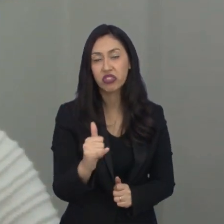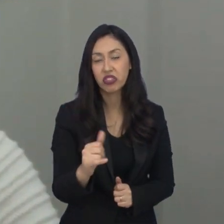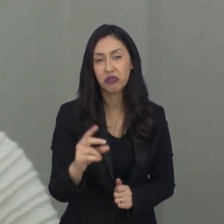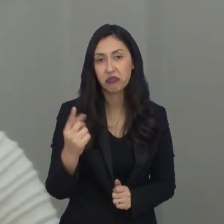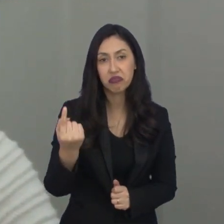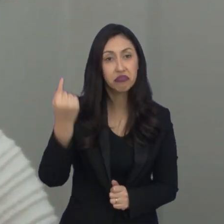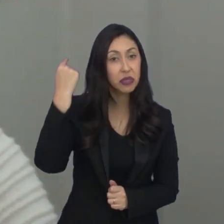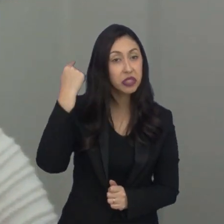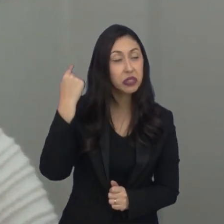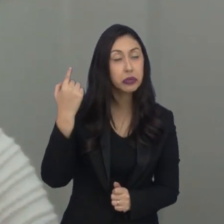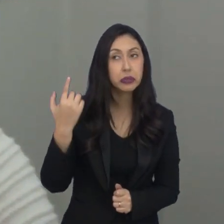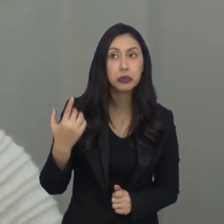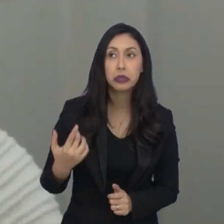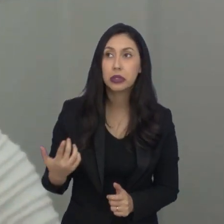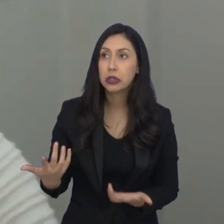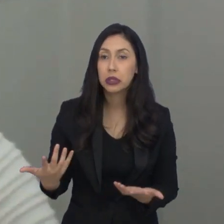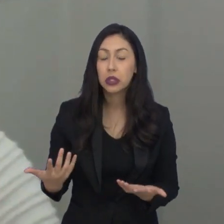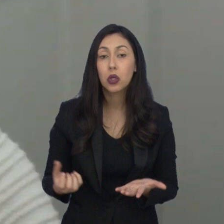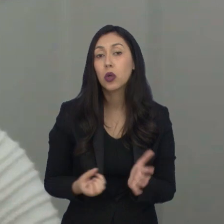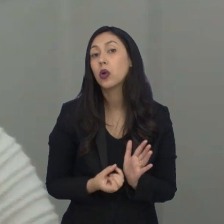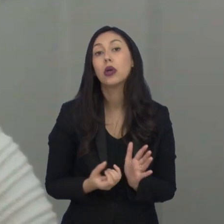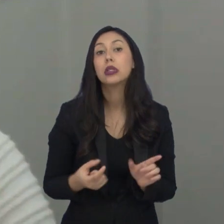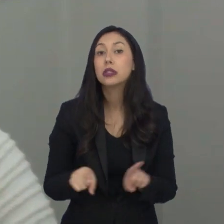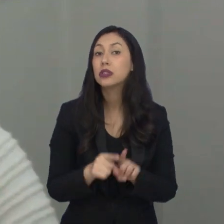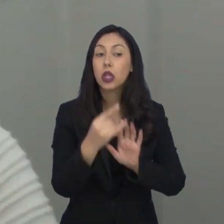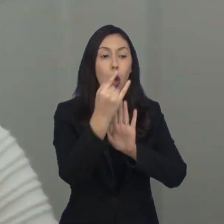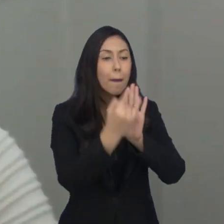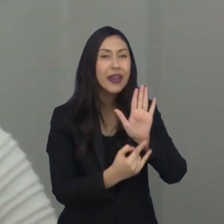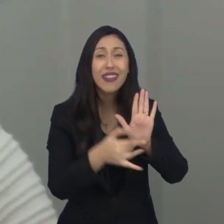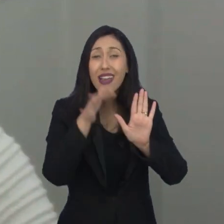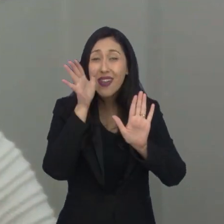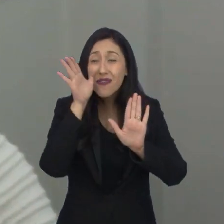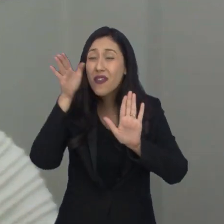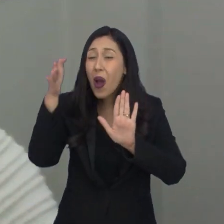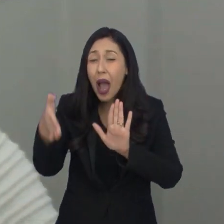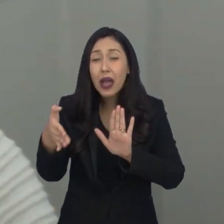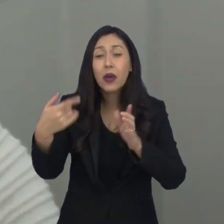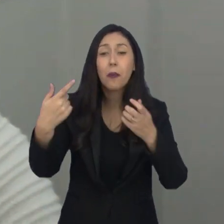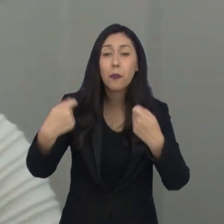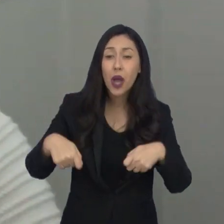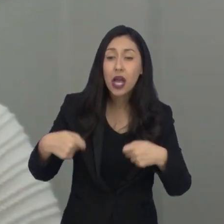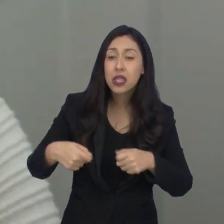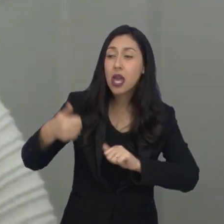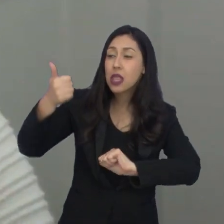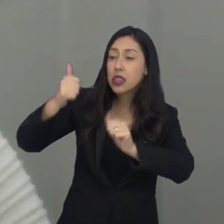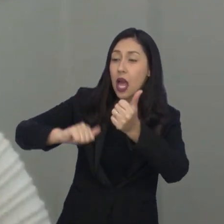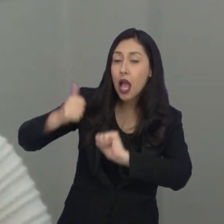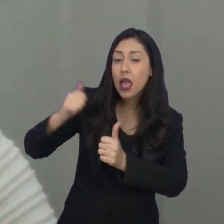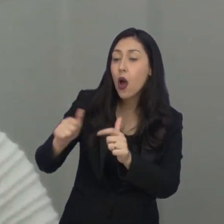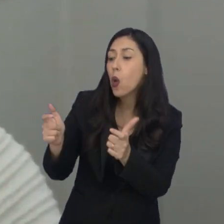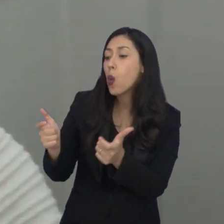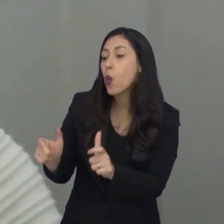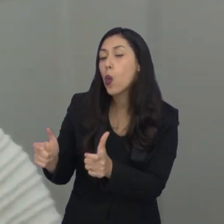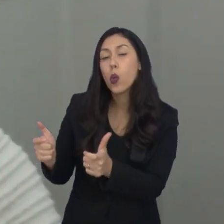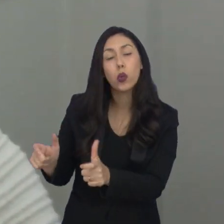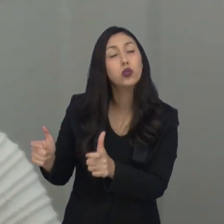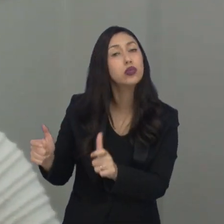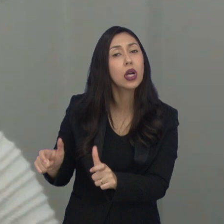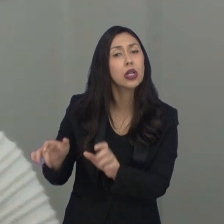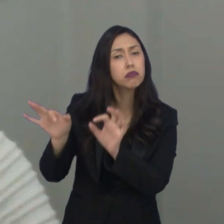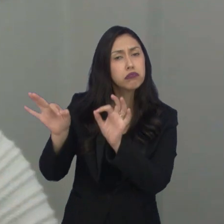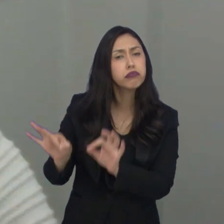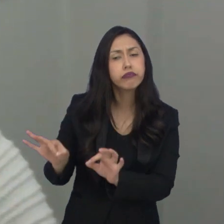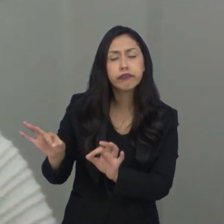E quanto à documentação, é bem específica, precisa analisar o caso e o loteamento que está